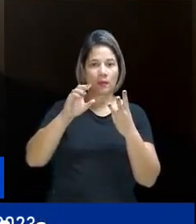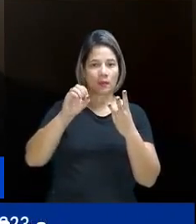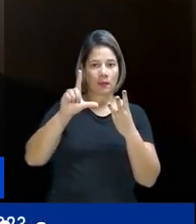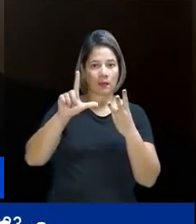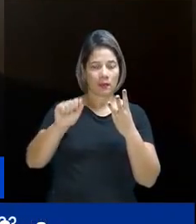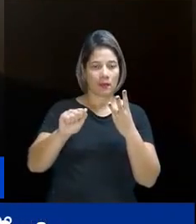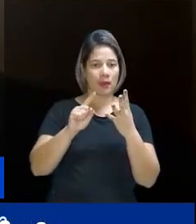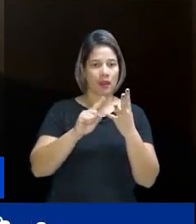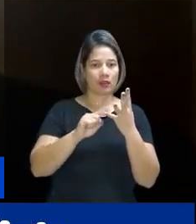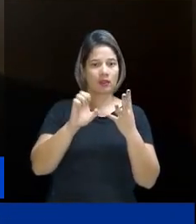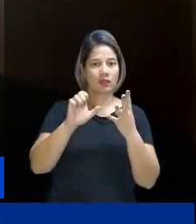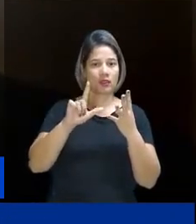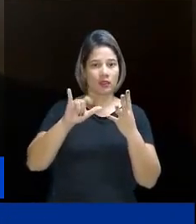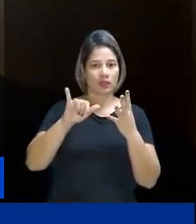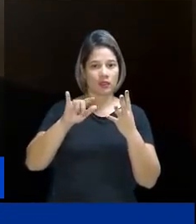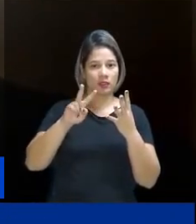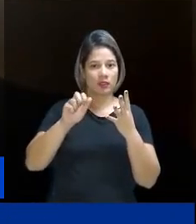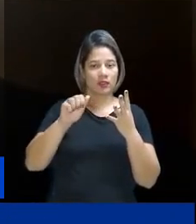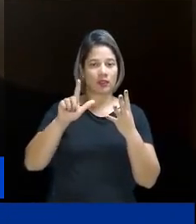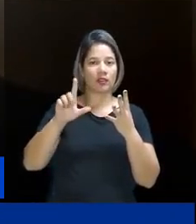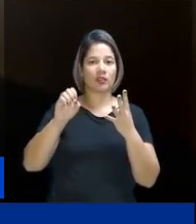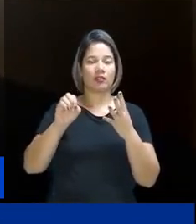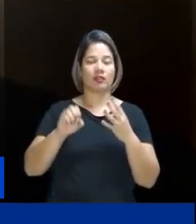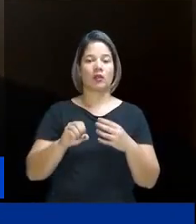relatora, e Rivaldo Valente.